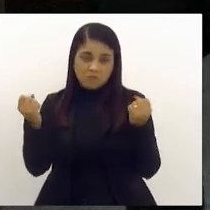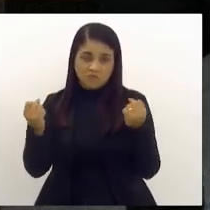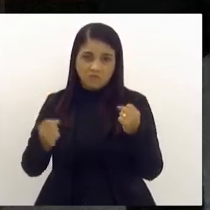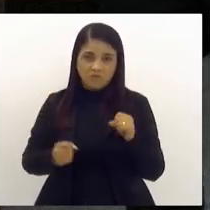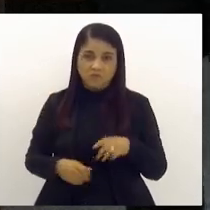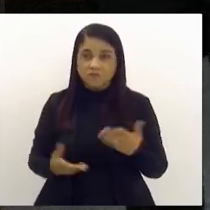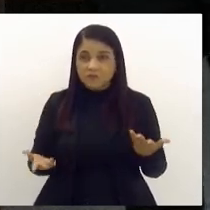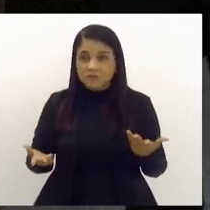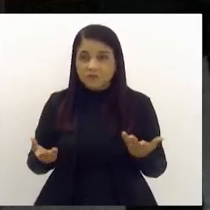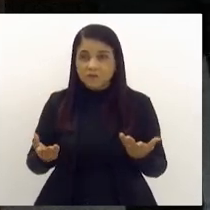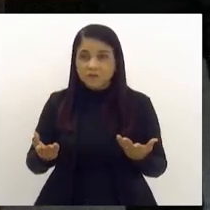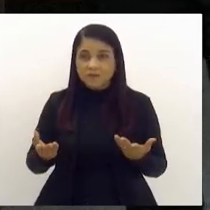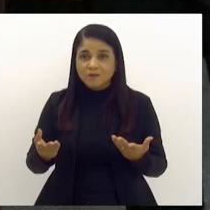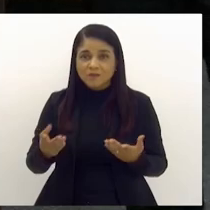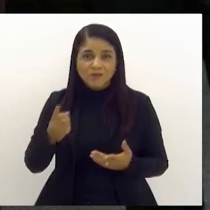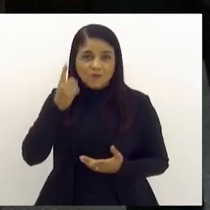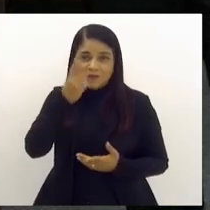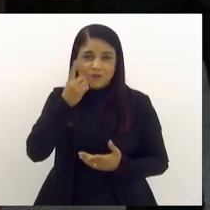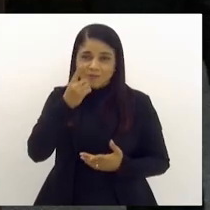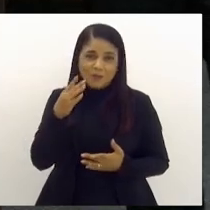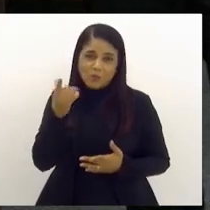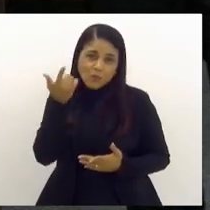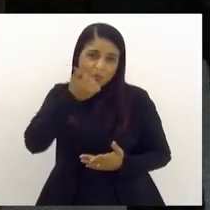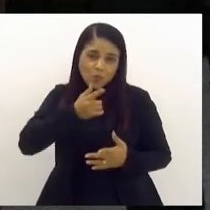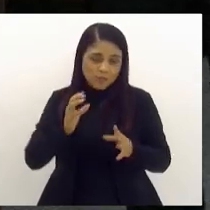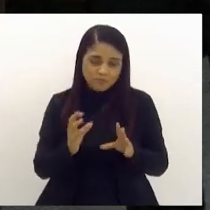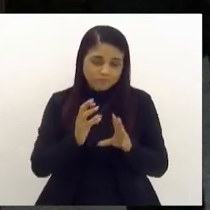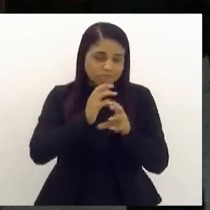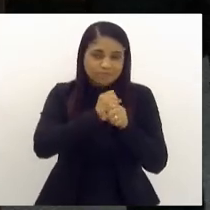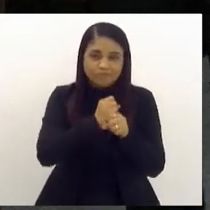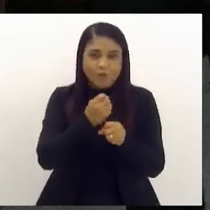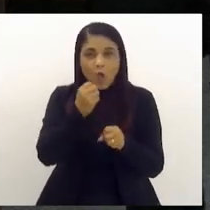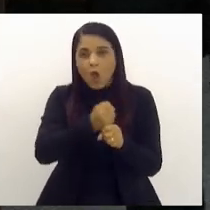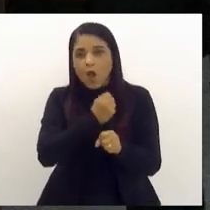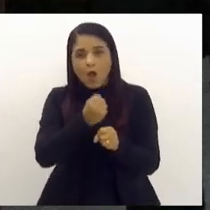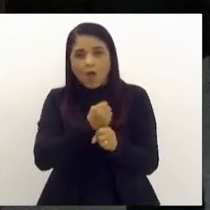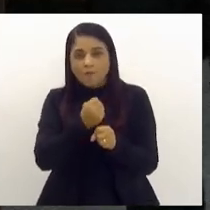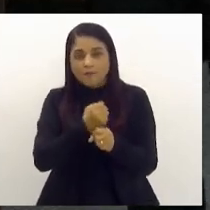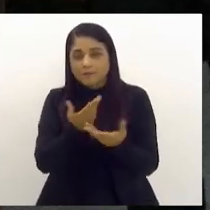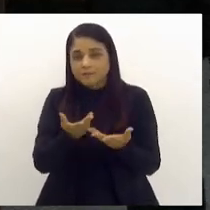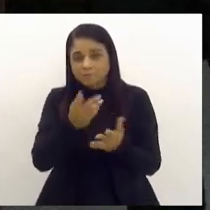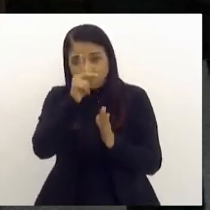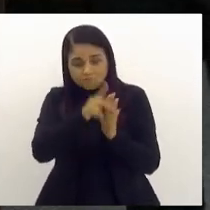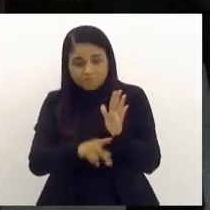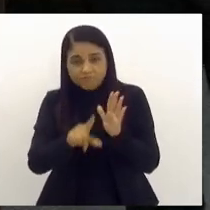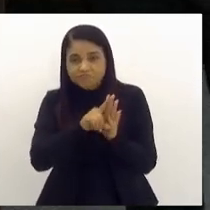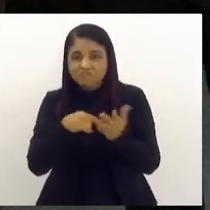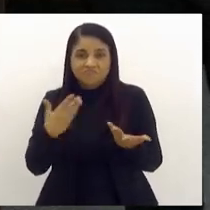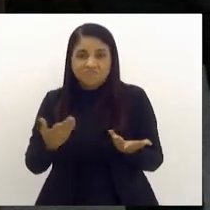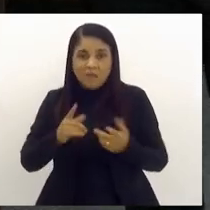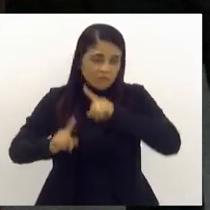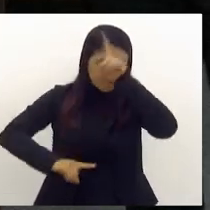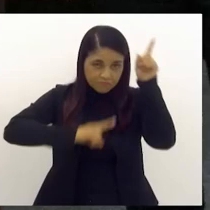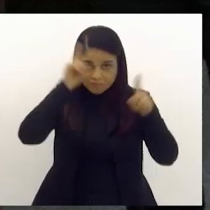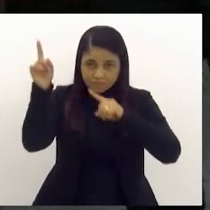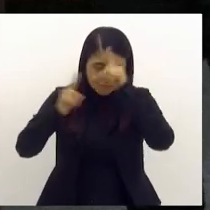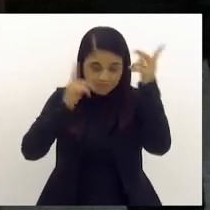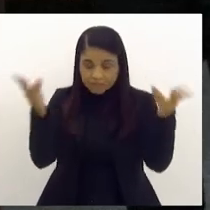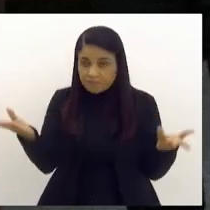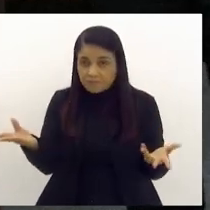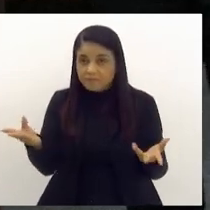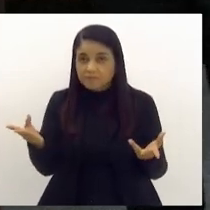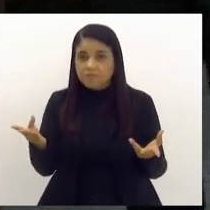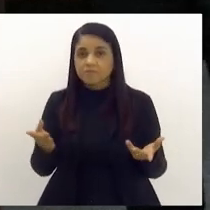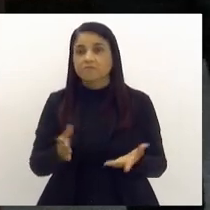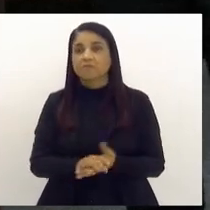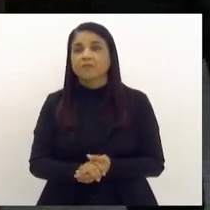deputado não consegue orçar a obra. Não tem projeto, não tem quantitativo, são chutômetros. Então, o que eu estou colocando é que